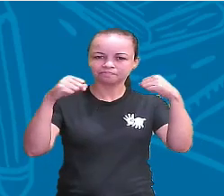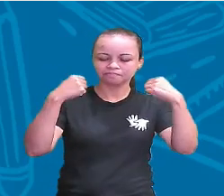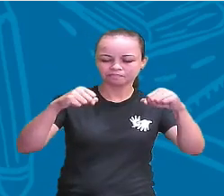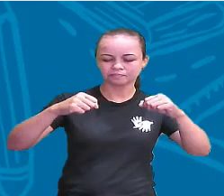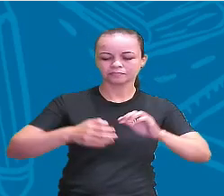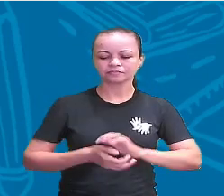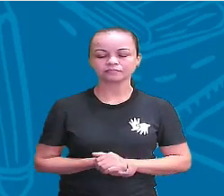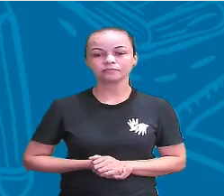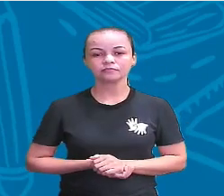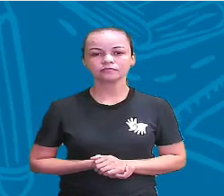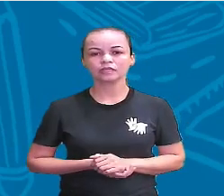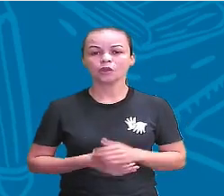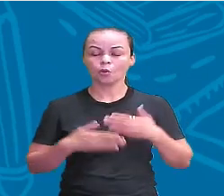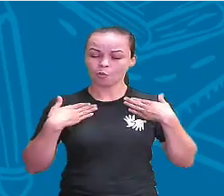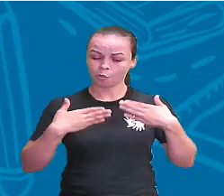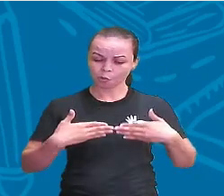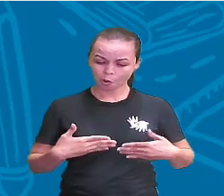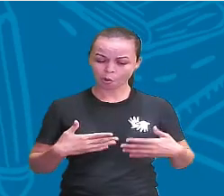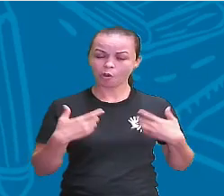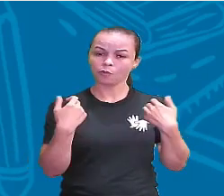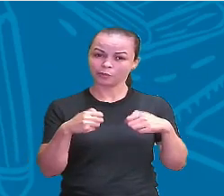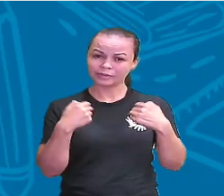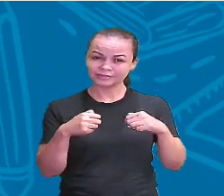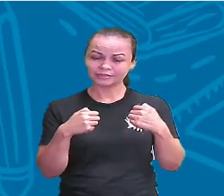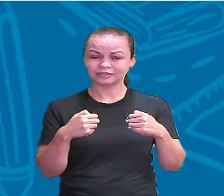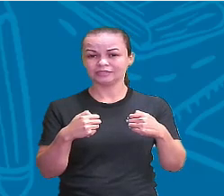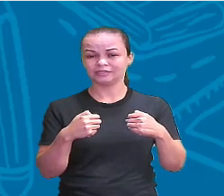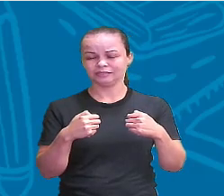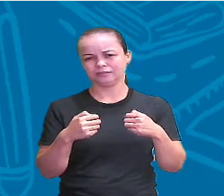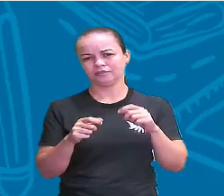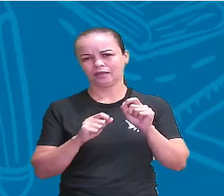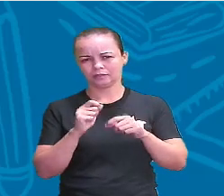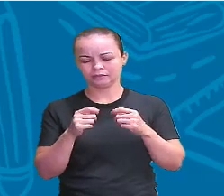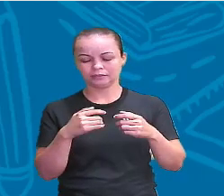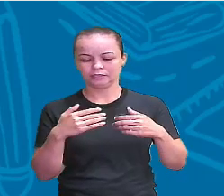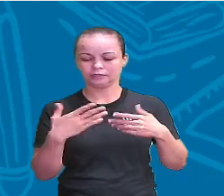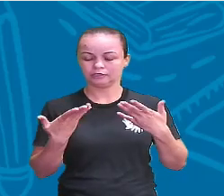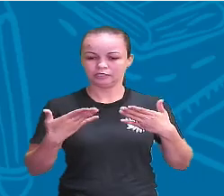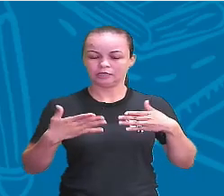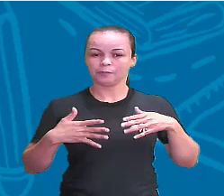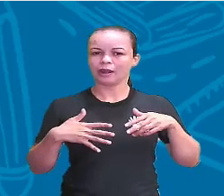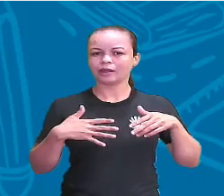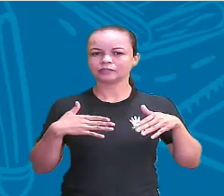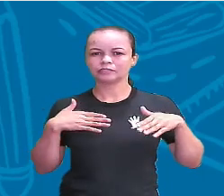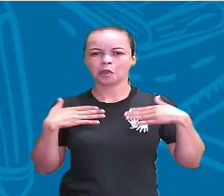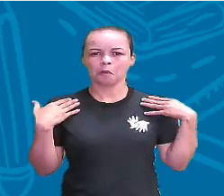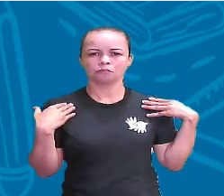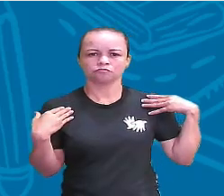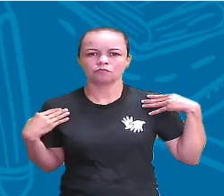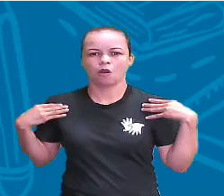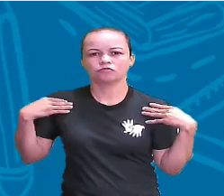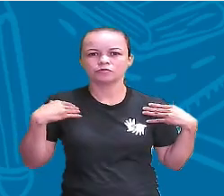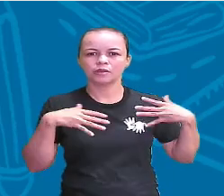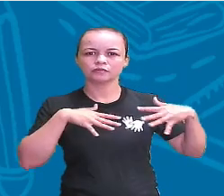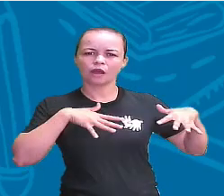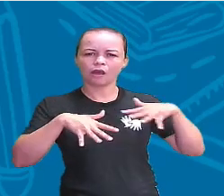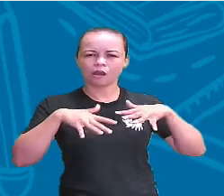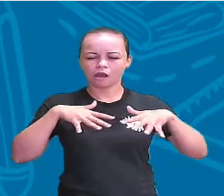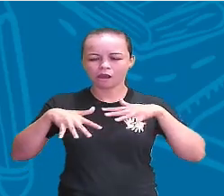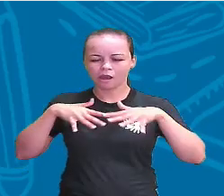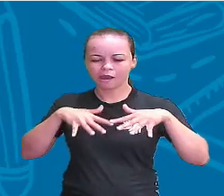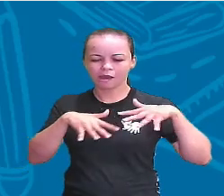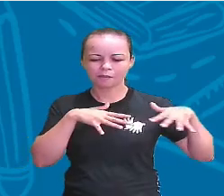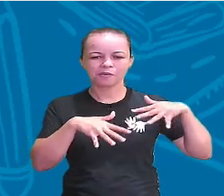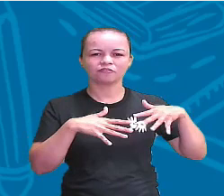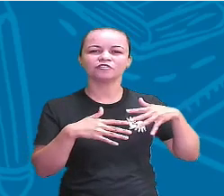nosso organismo, o nosso corpo, ele foi feito, ele foi projetado para se movimentar, né? A gente foi feito para viver